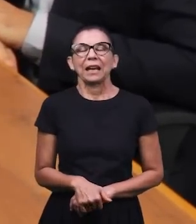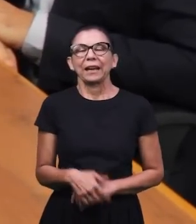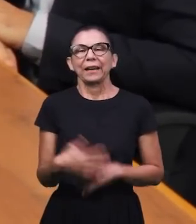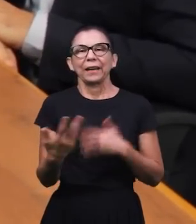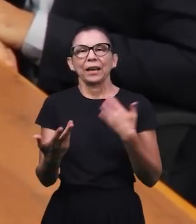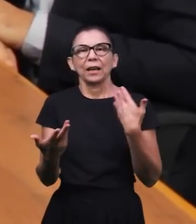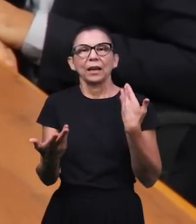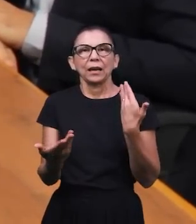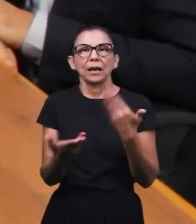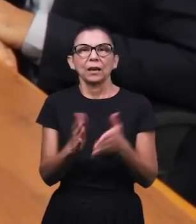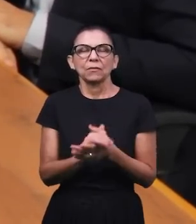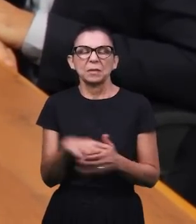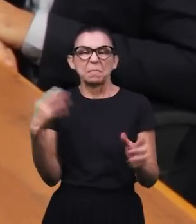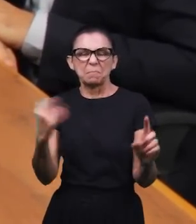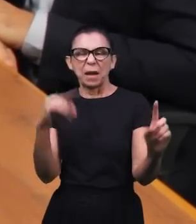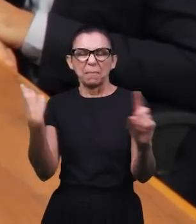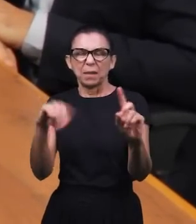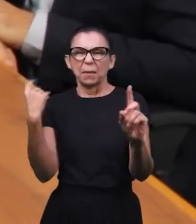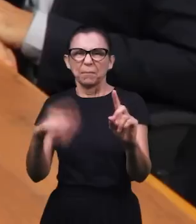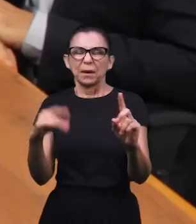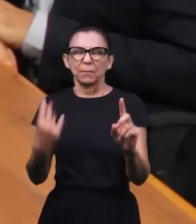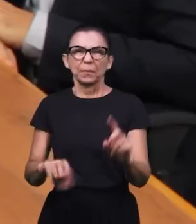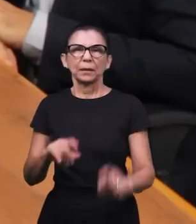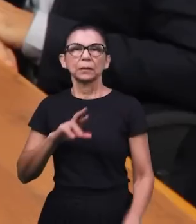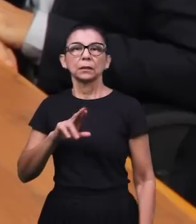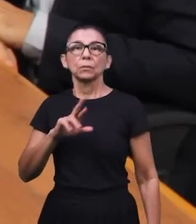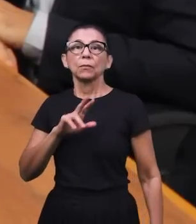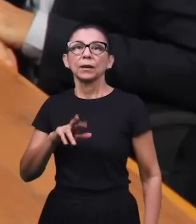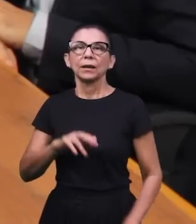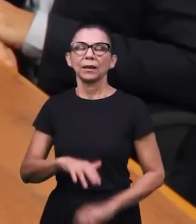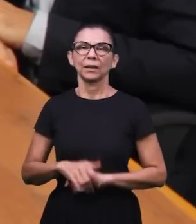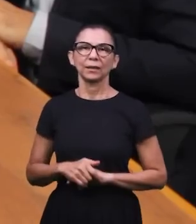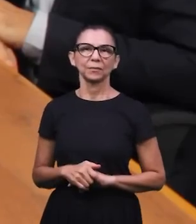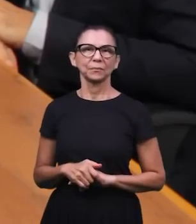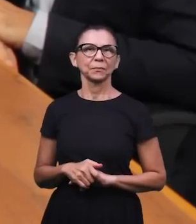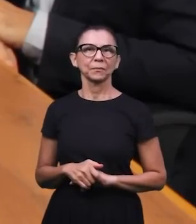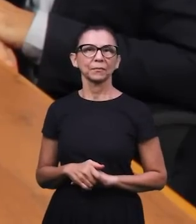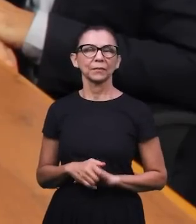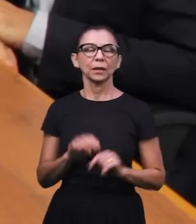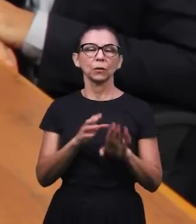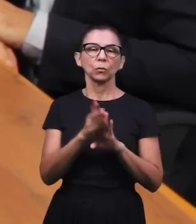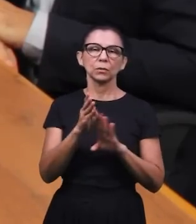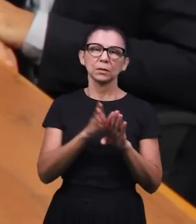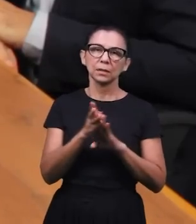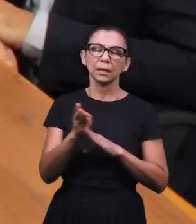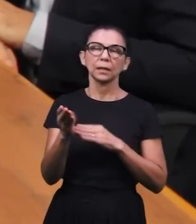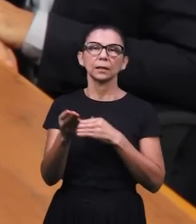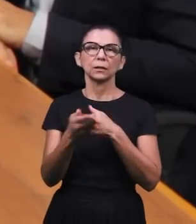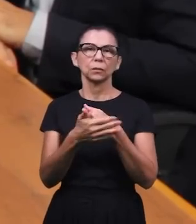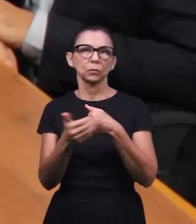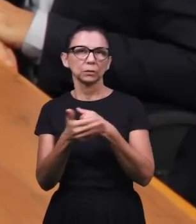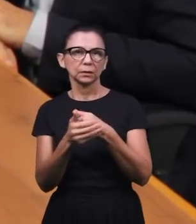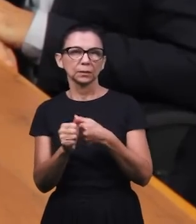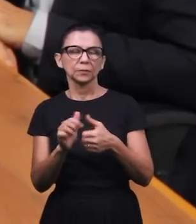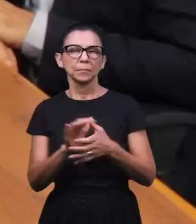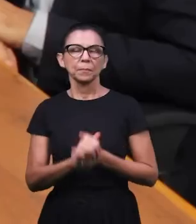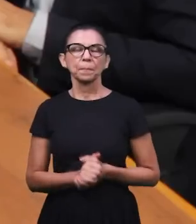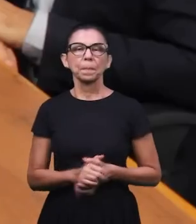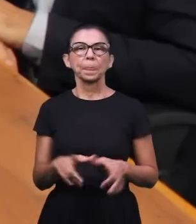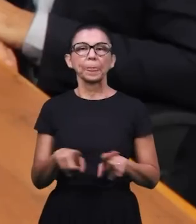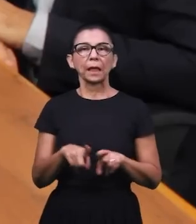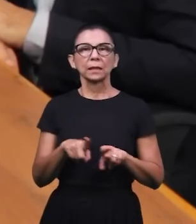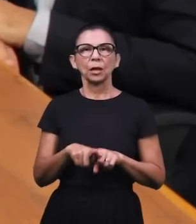maltratar, torturar, não é assim, a questão não é isso que resolve não. Então a questão aqui é muito importante isso. Outra questão que são julgo